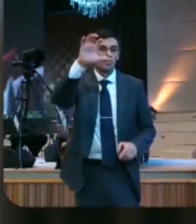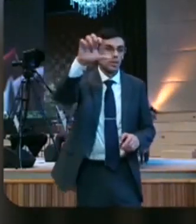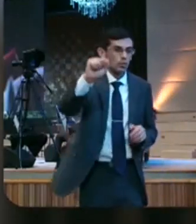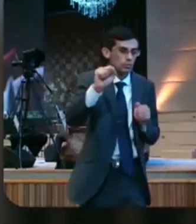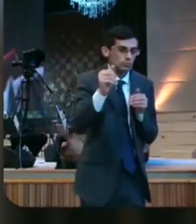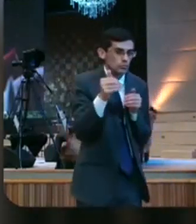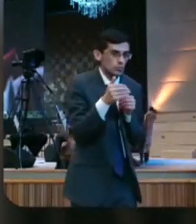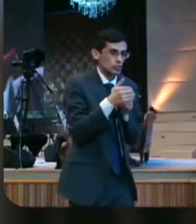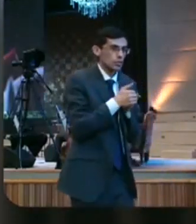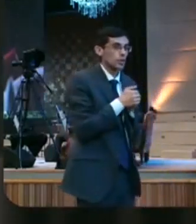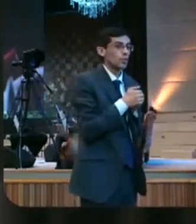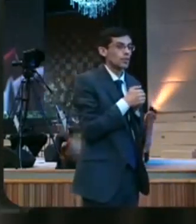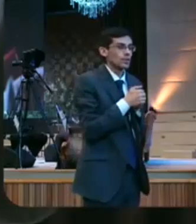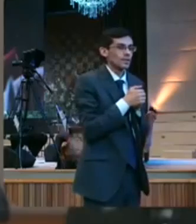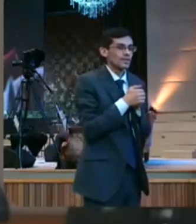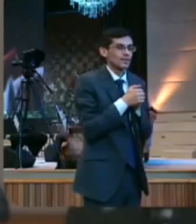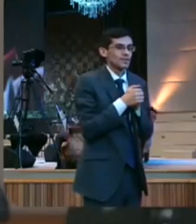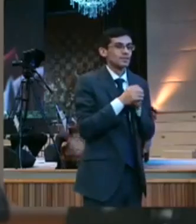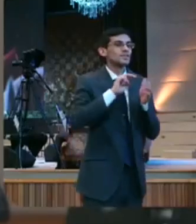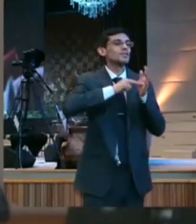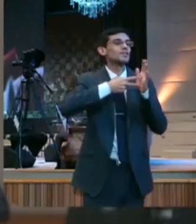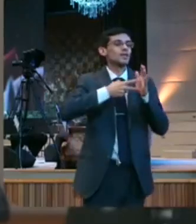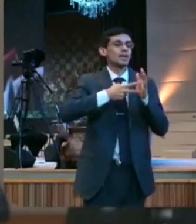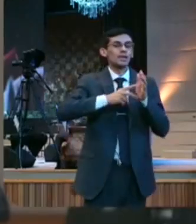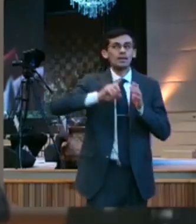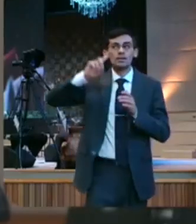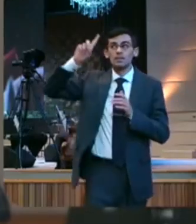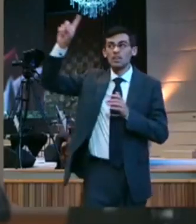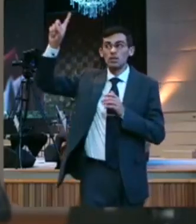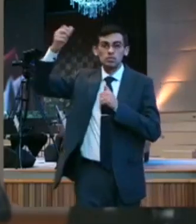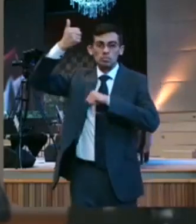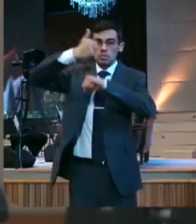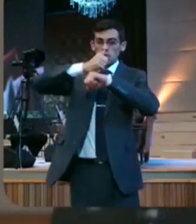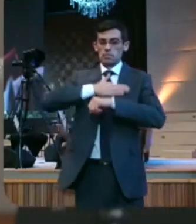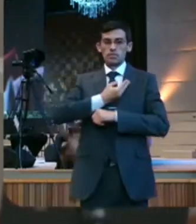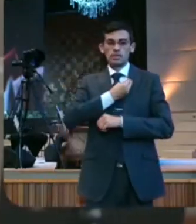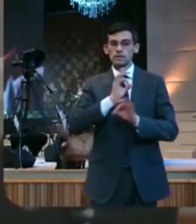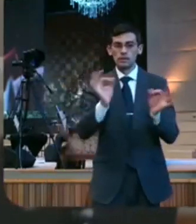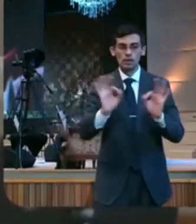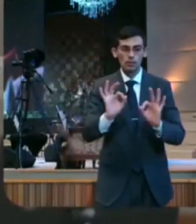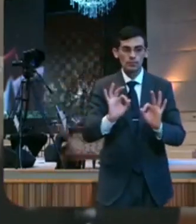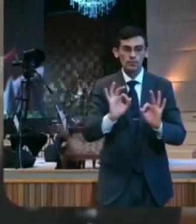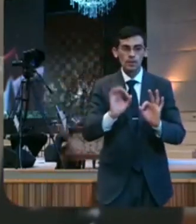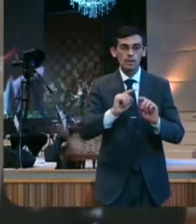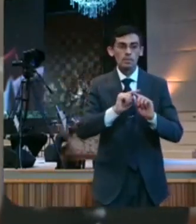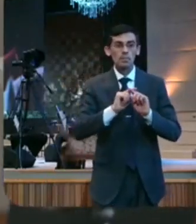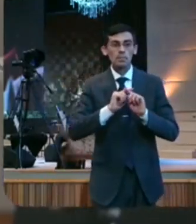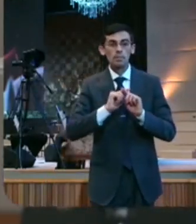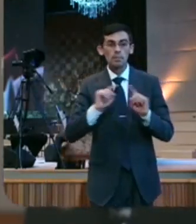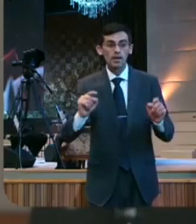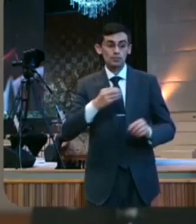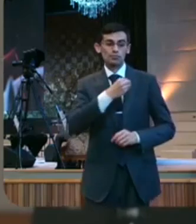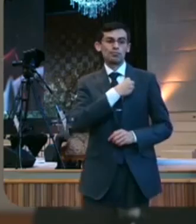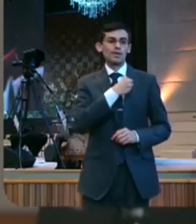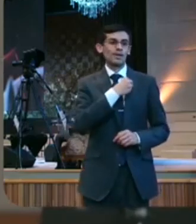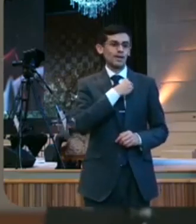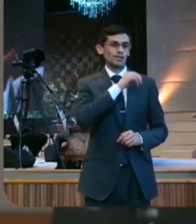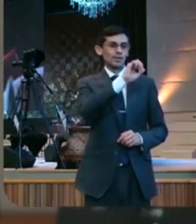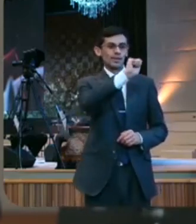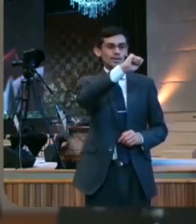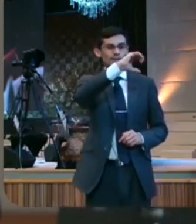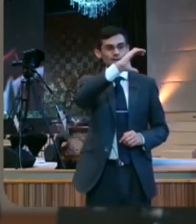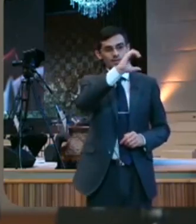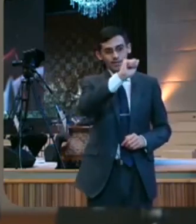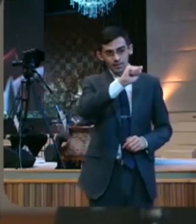estava dizendo: o Senhor não é o primeiro. E o pecado de Acã não afetou só Acã,